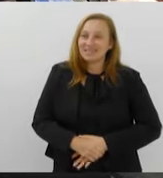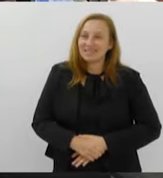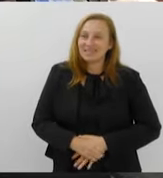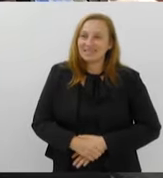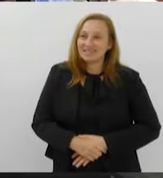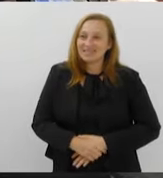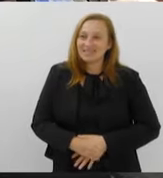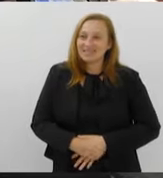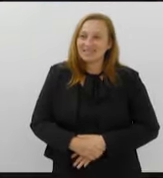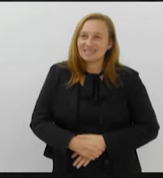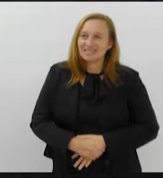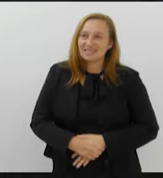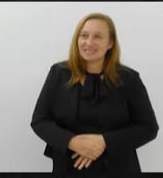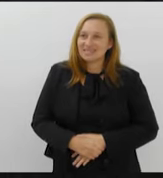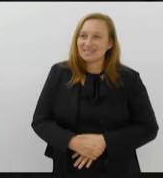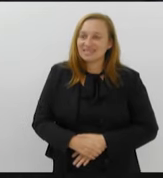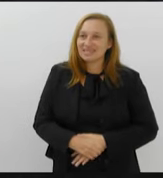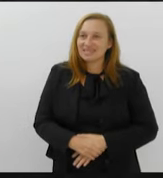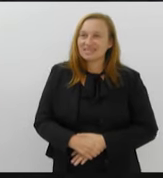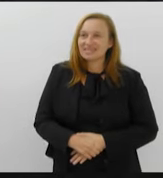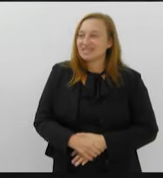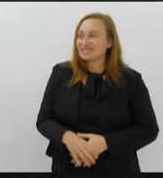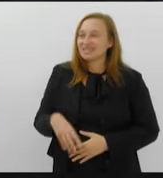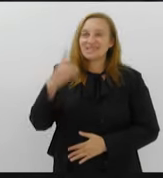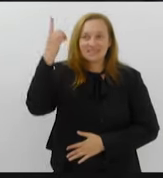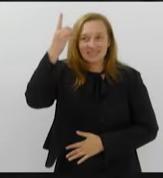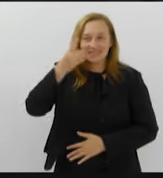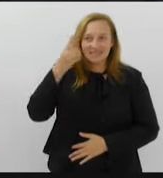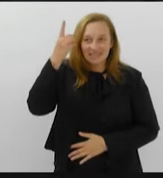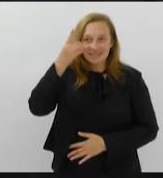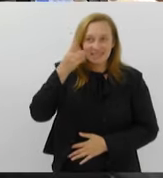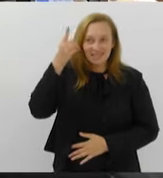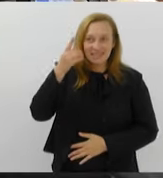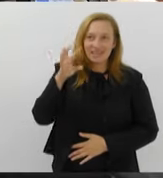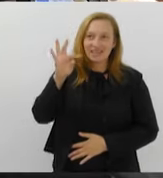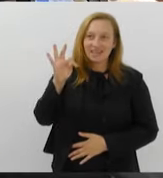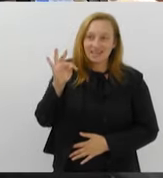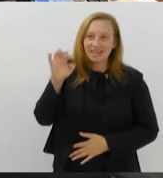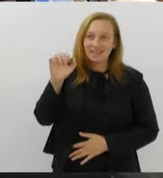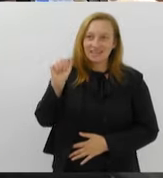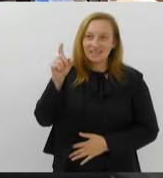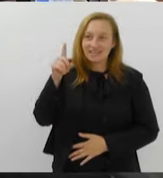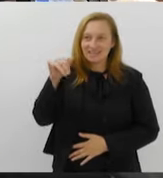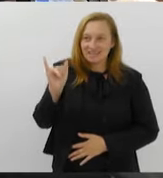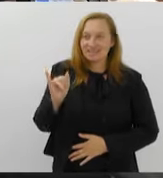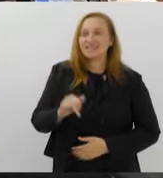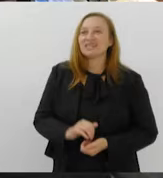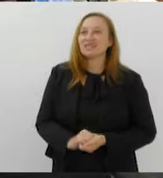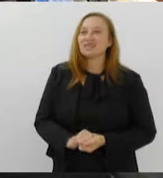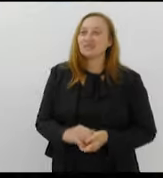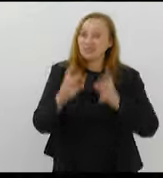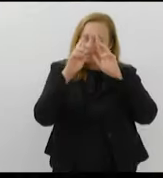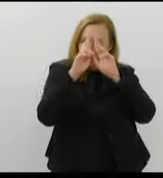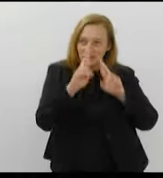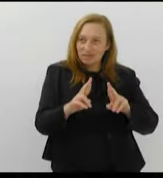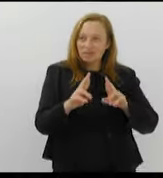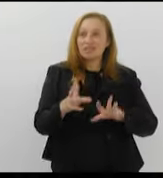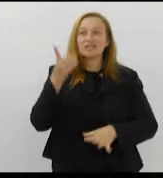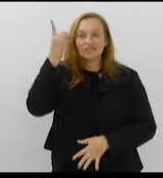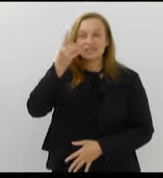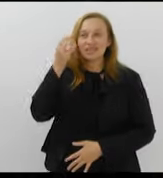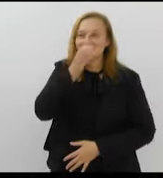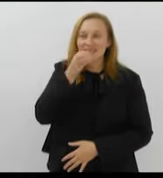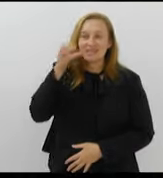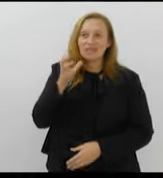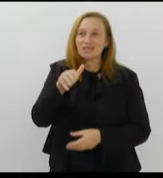Nosso nobre deputado Tandiveira, sempre aposto, né? Presidente, vice-presidente Pedro. Com todo respeito à deputada Zeidan, eu